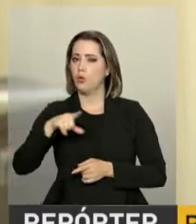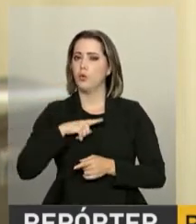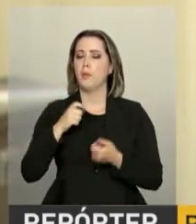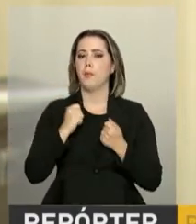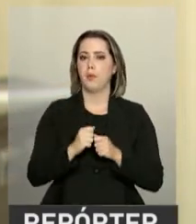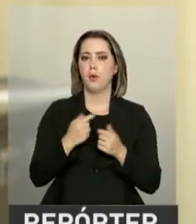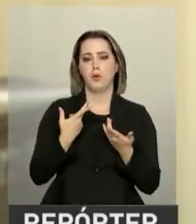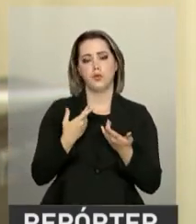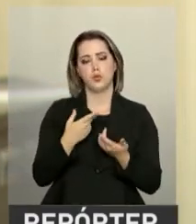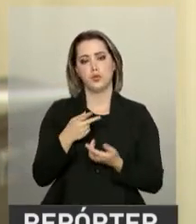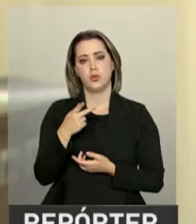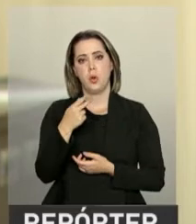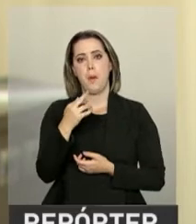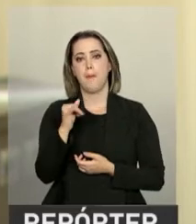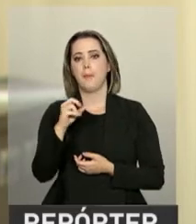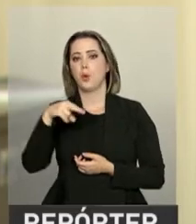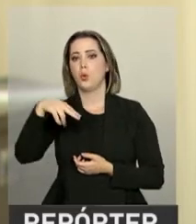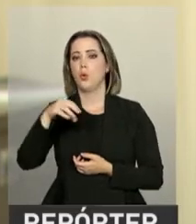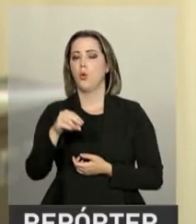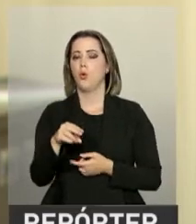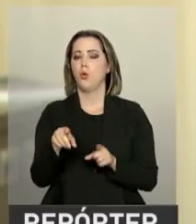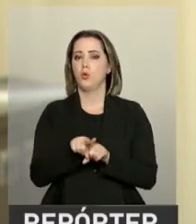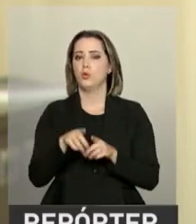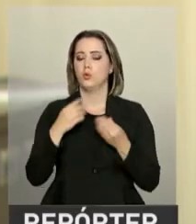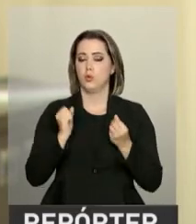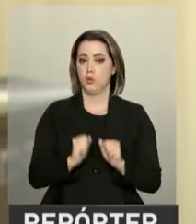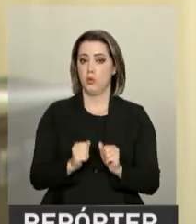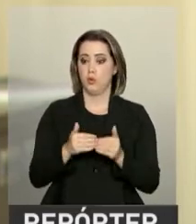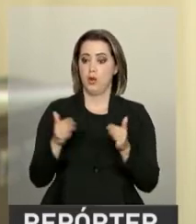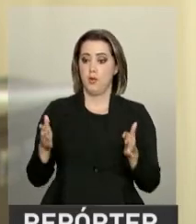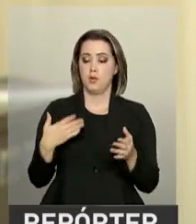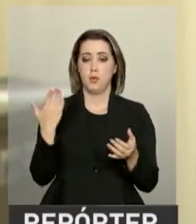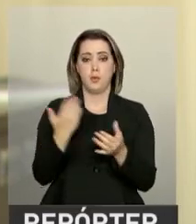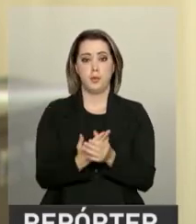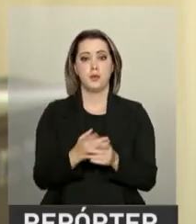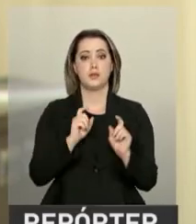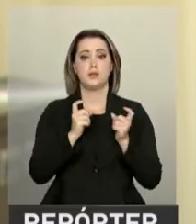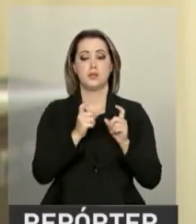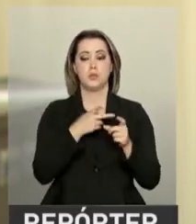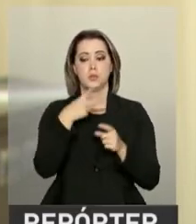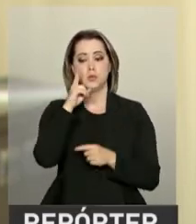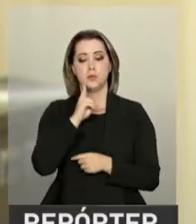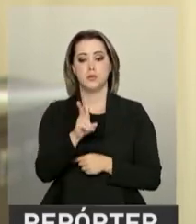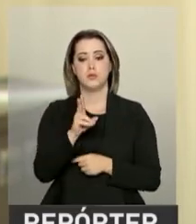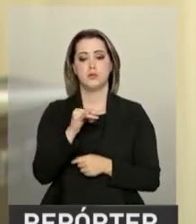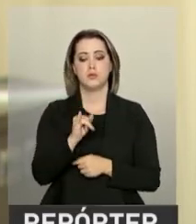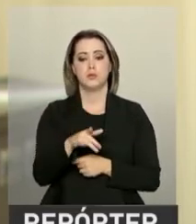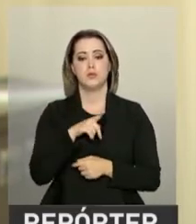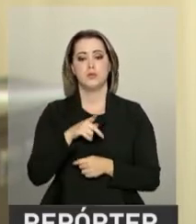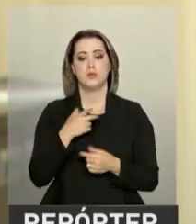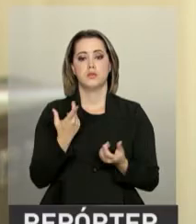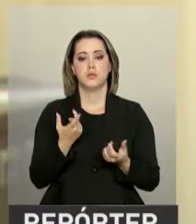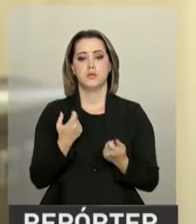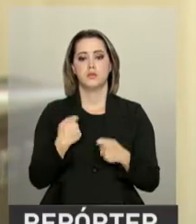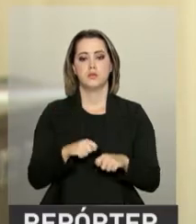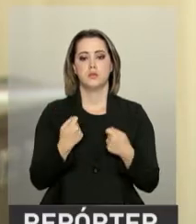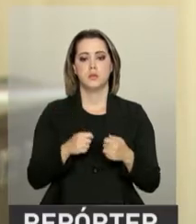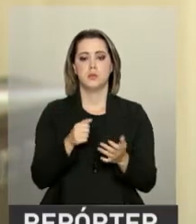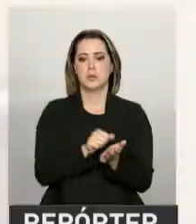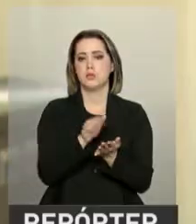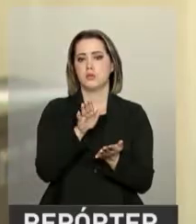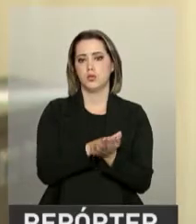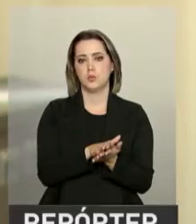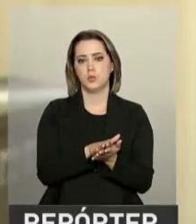meios de comprovar aquela lesão, a gente abriria um processo administrativo para analisar se cabe ou não a aplicação de